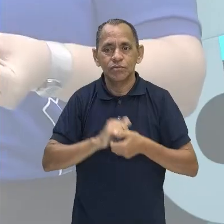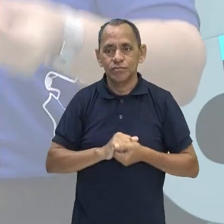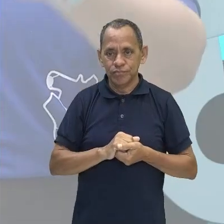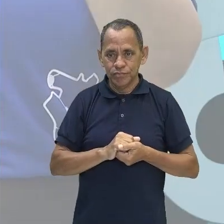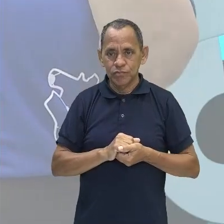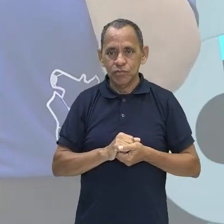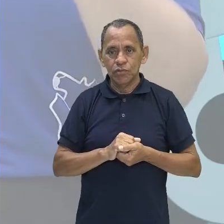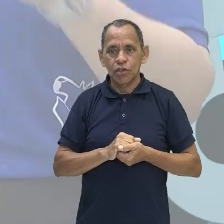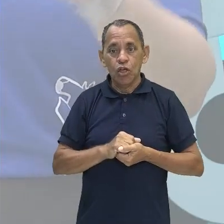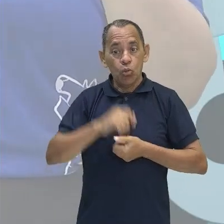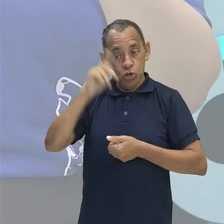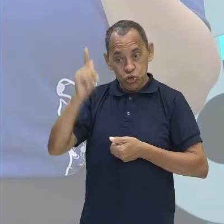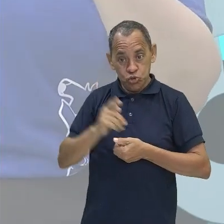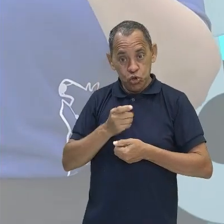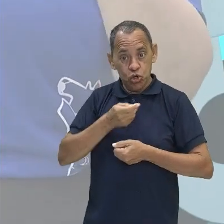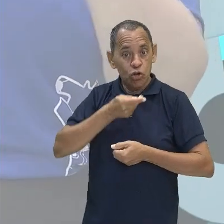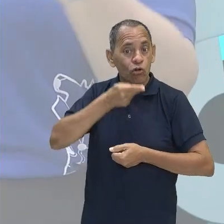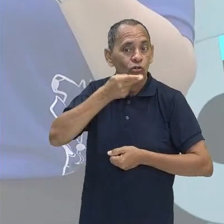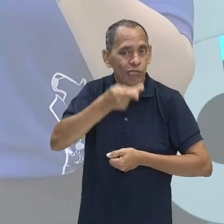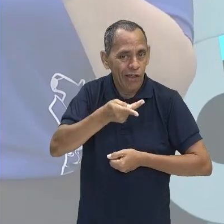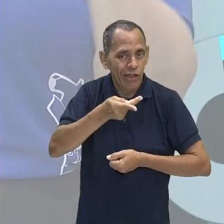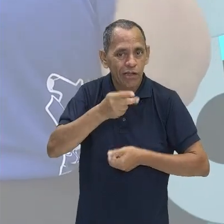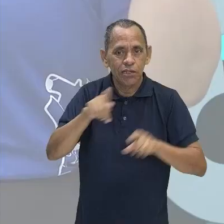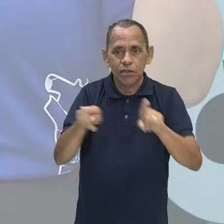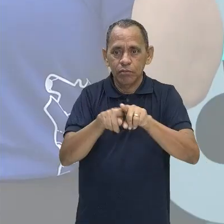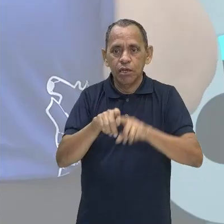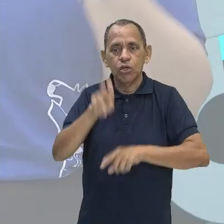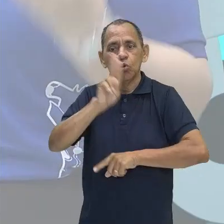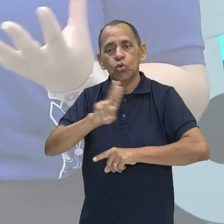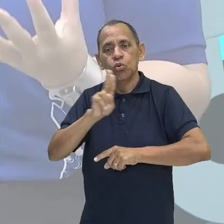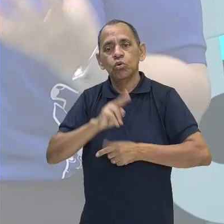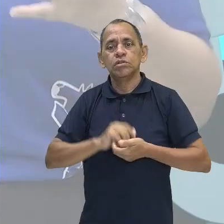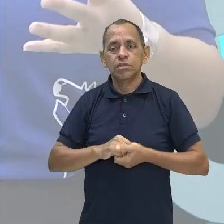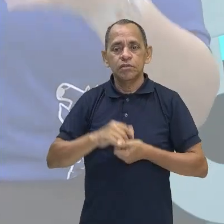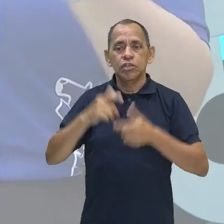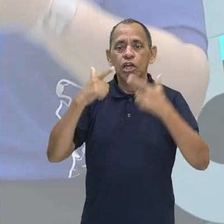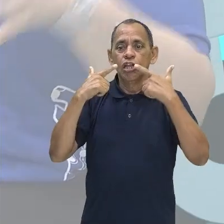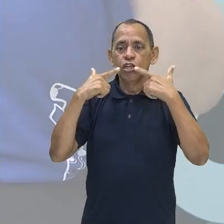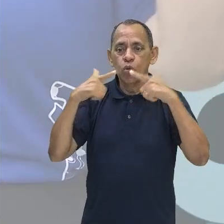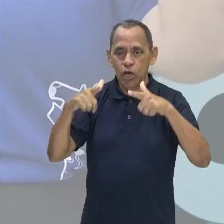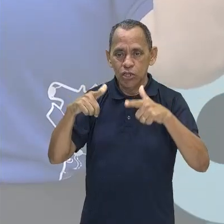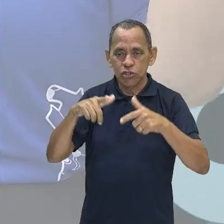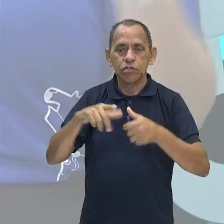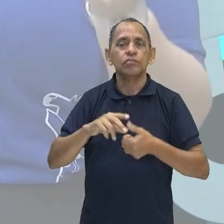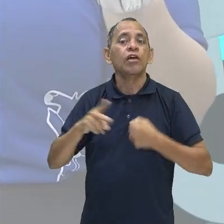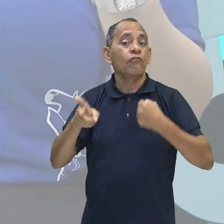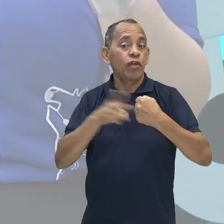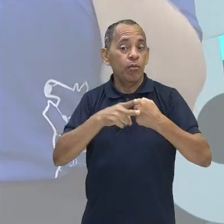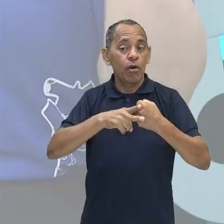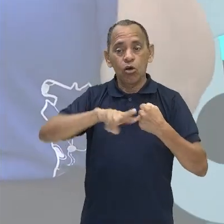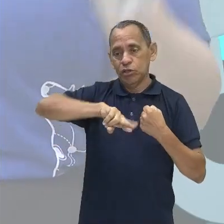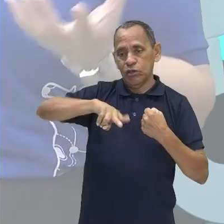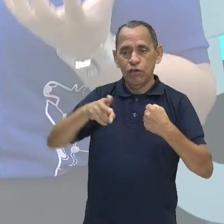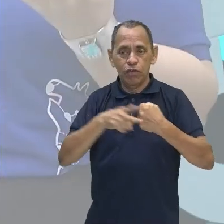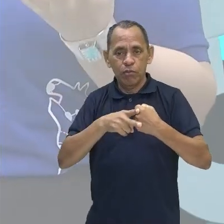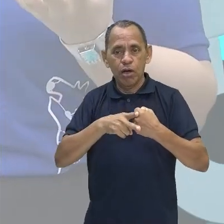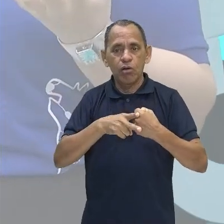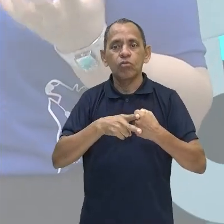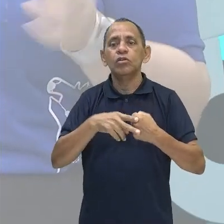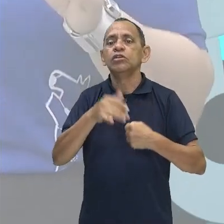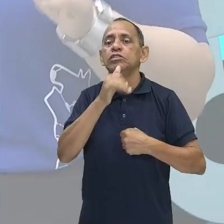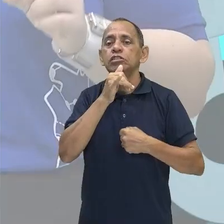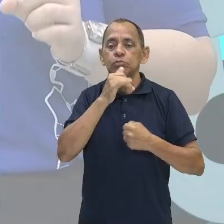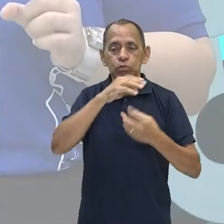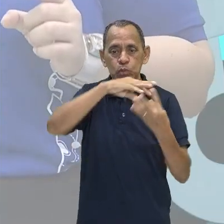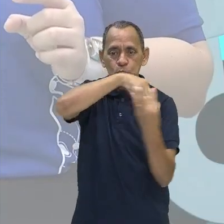contada e que utiliza a linguagem verbal, aliás, verbal e não verbal, ou seja, mista, para esse